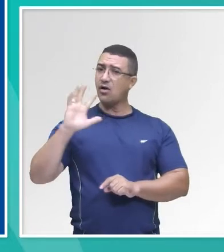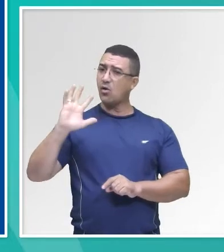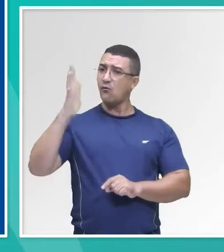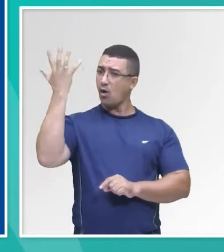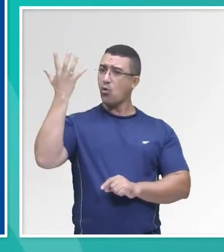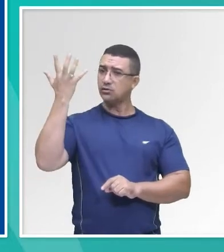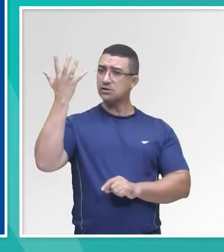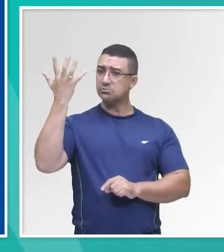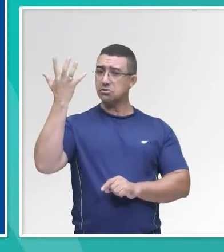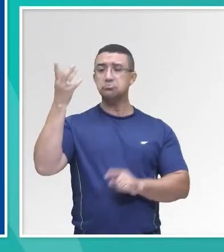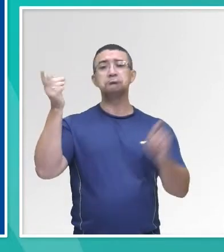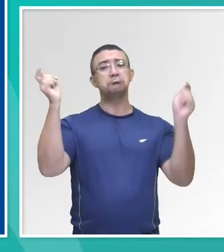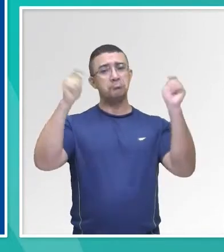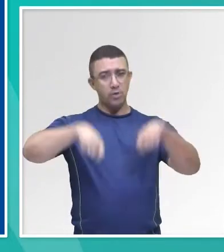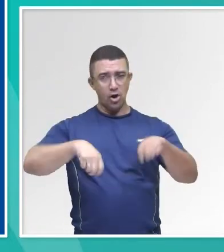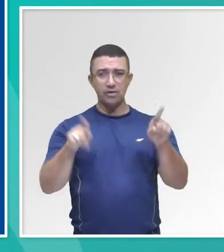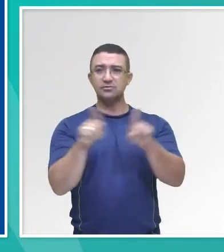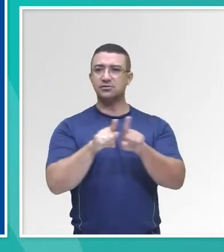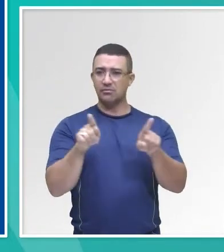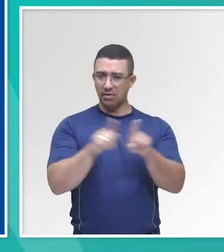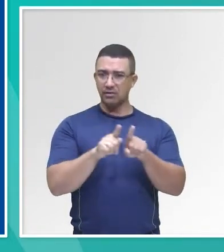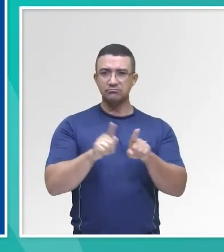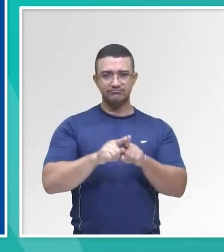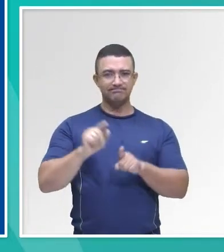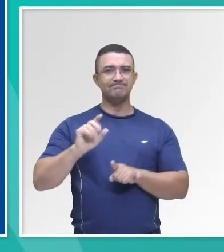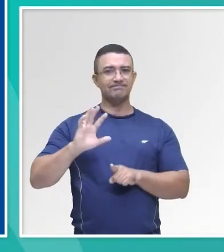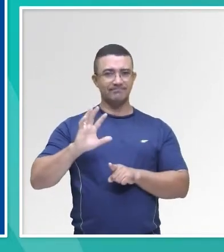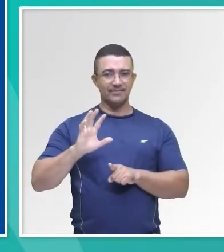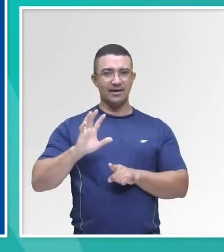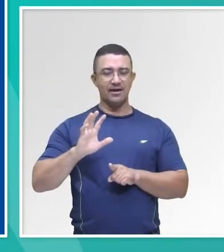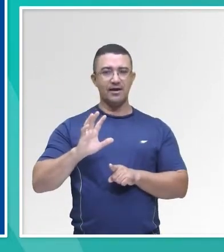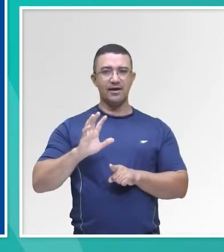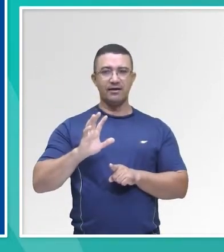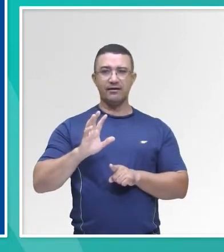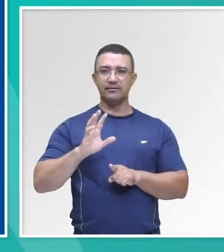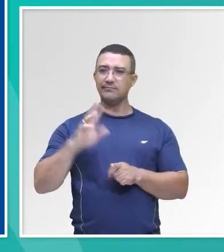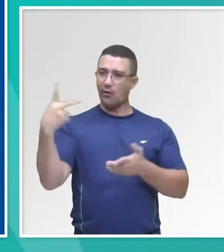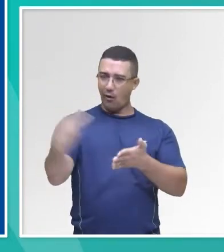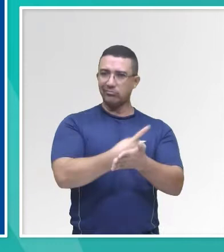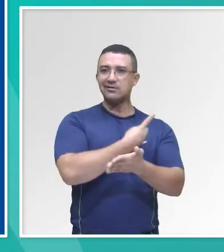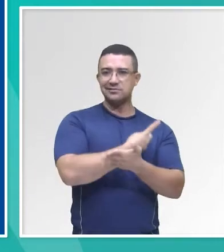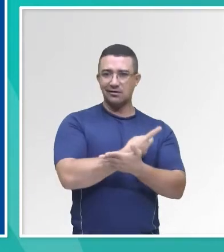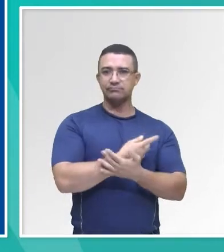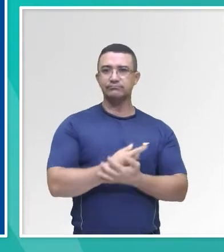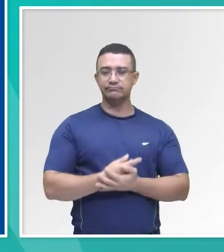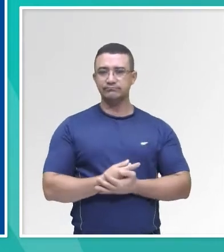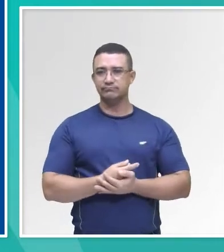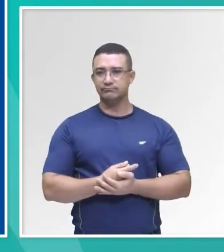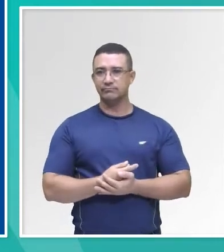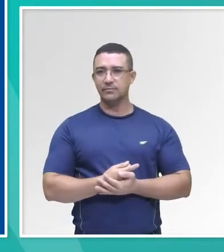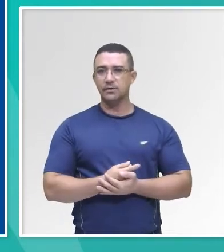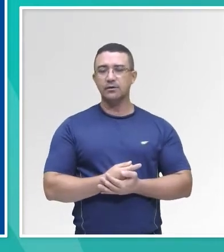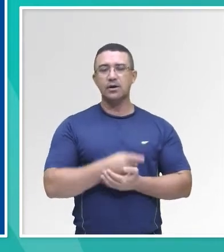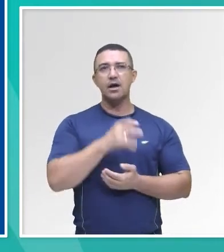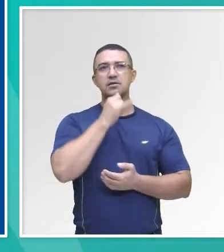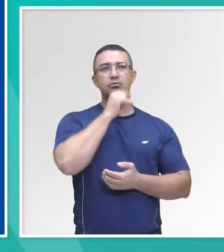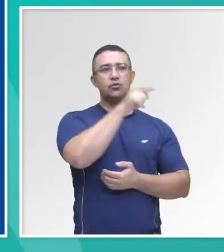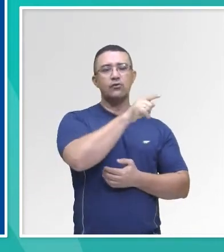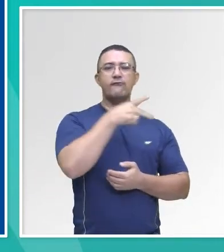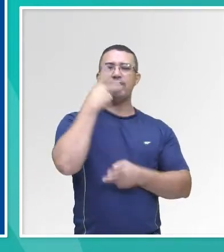ser realizável. Por exemplo, você vai contar uma história que um